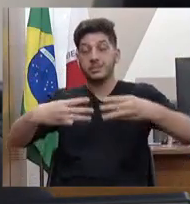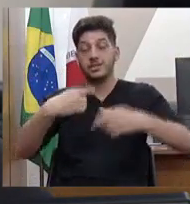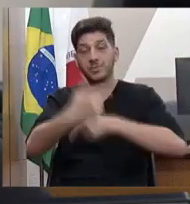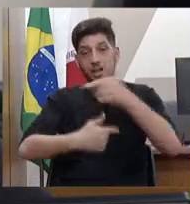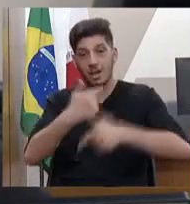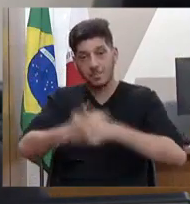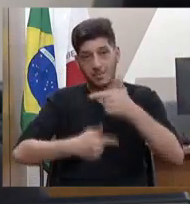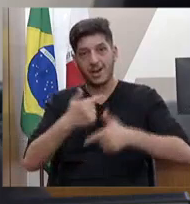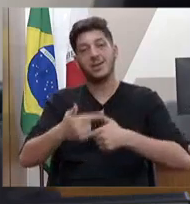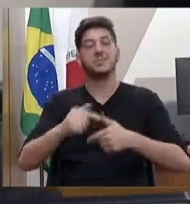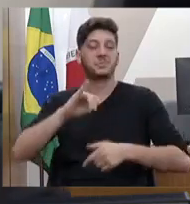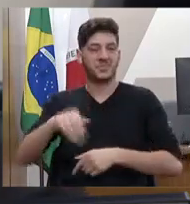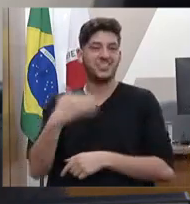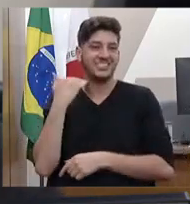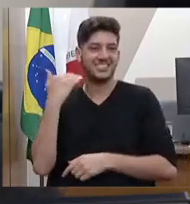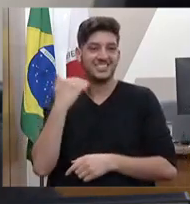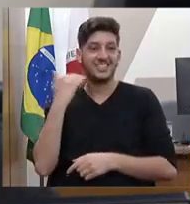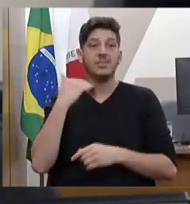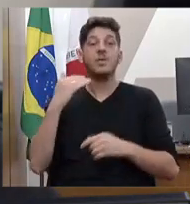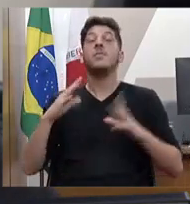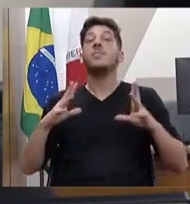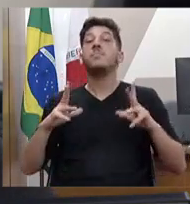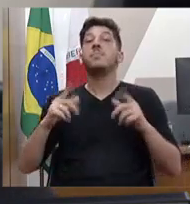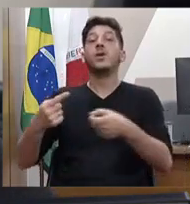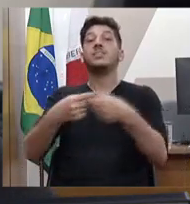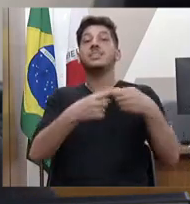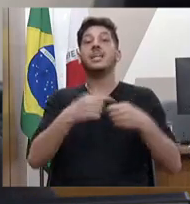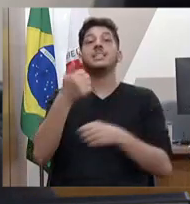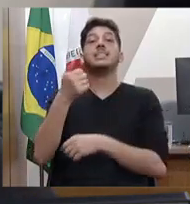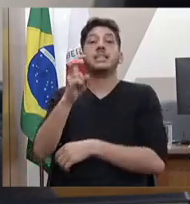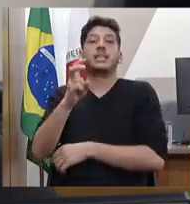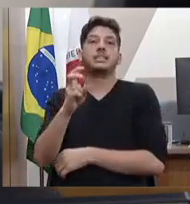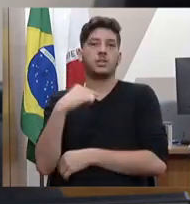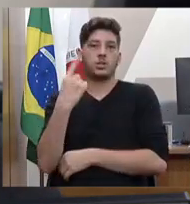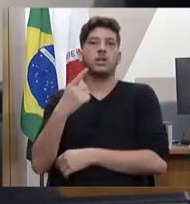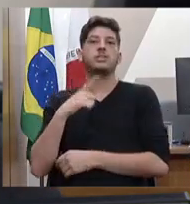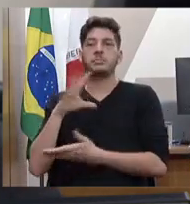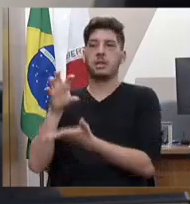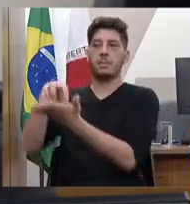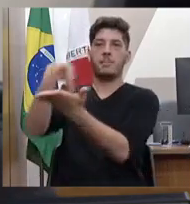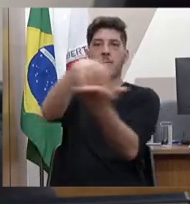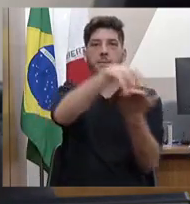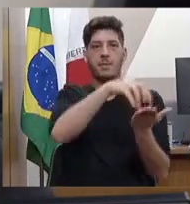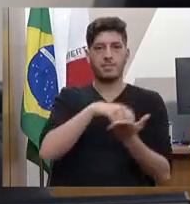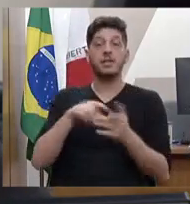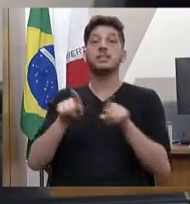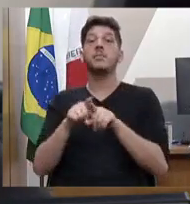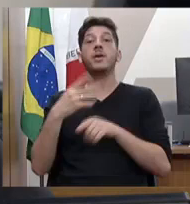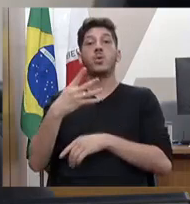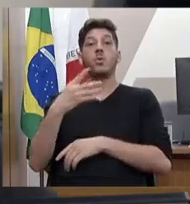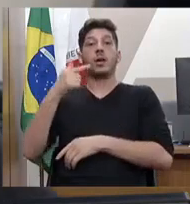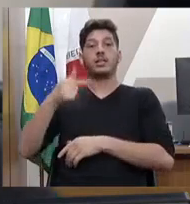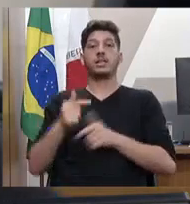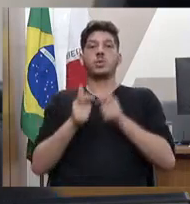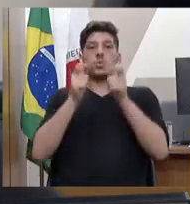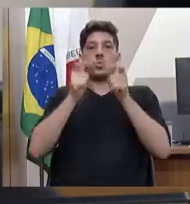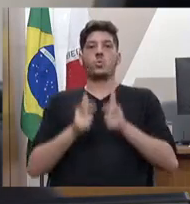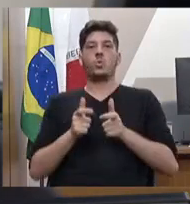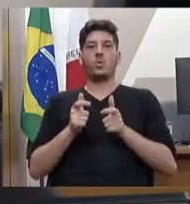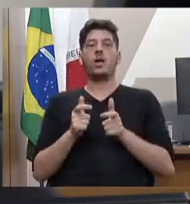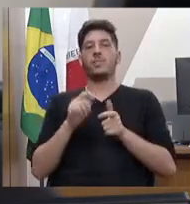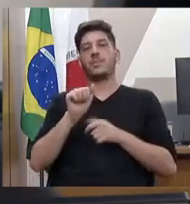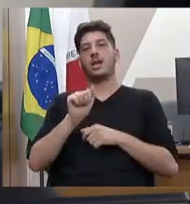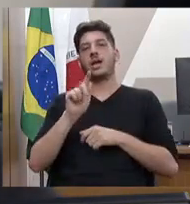fazer isso em todas as cidades que nós nas 15 cidades que nós temos gerências nós temos 47 agências na medida